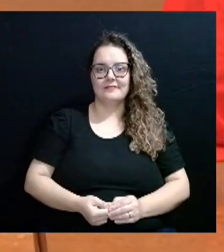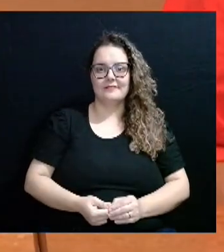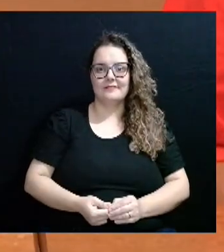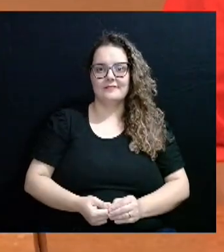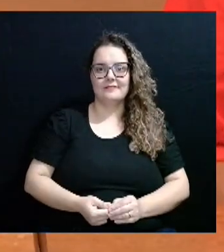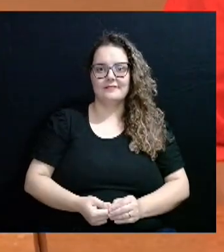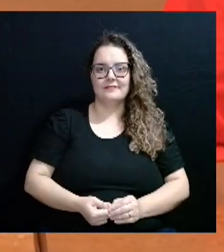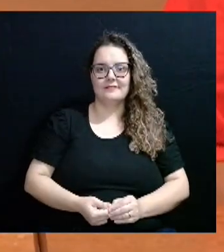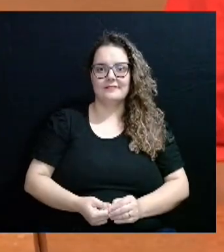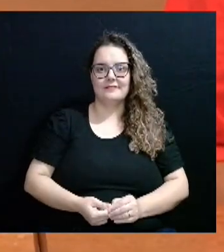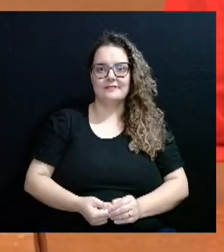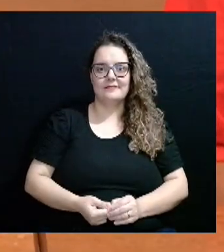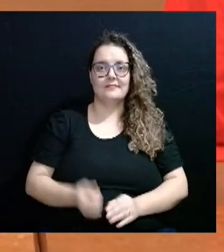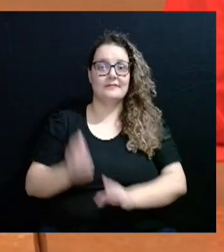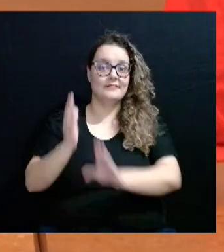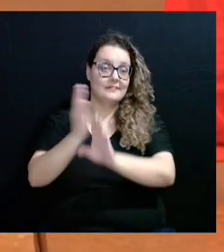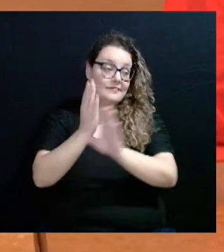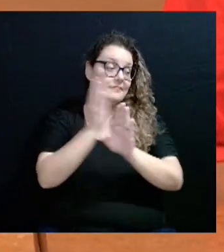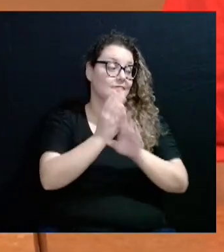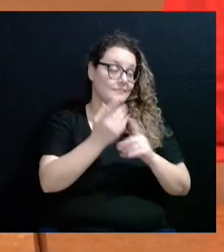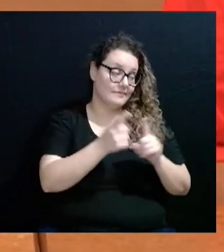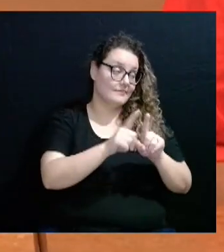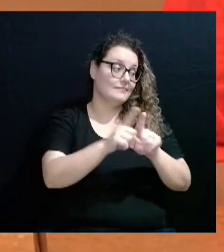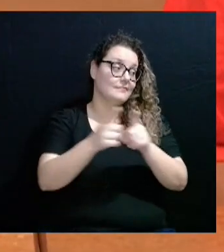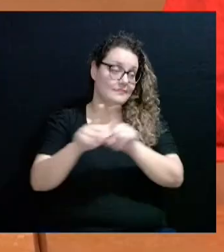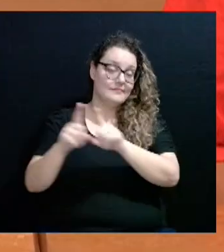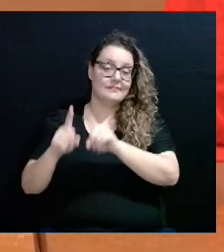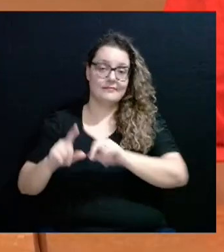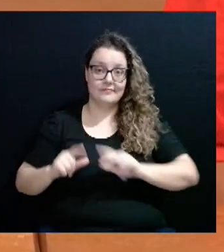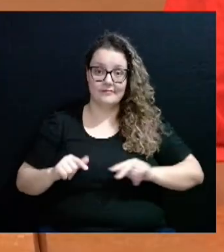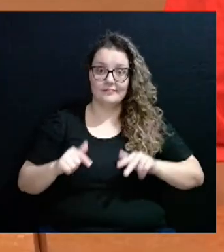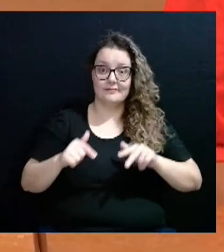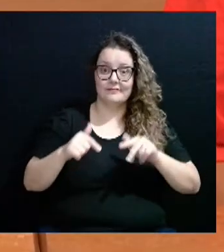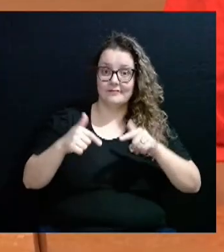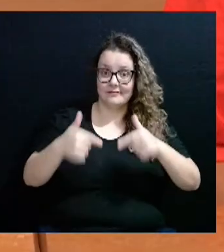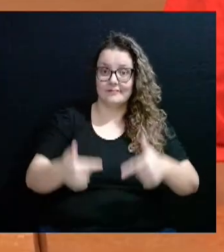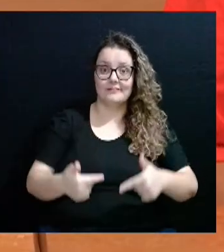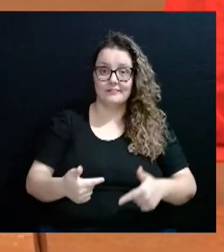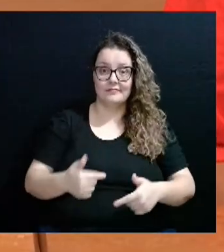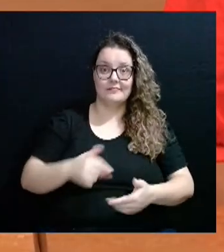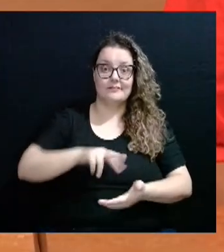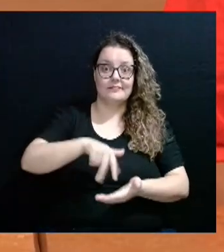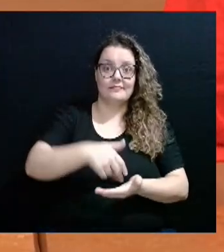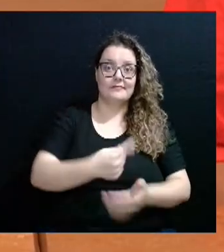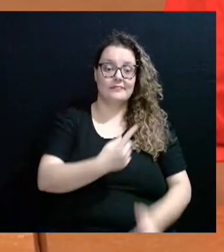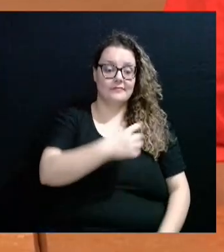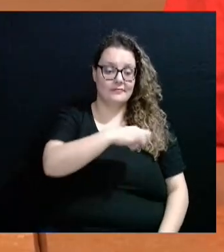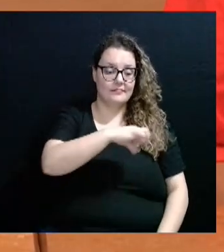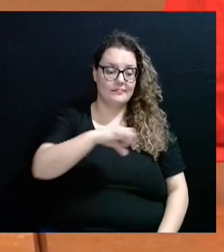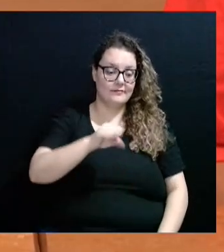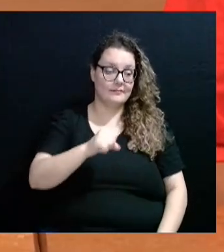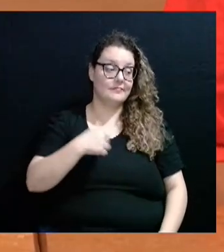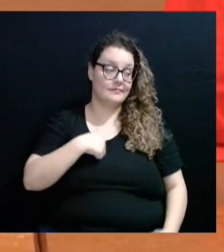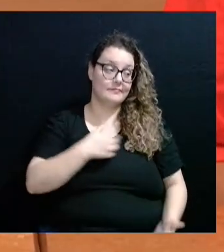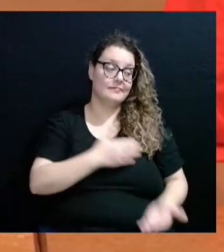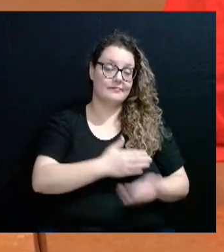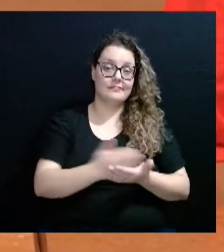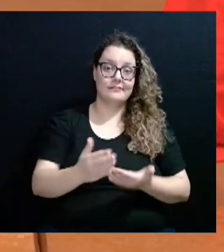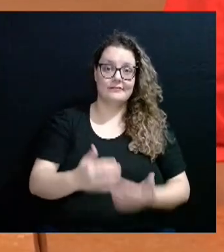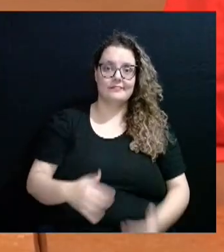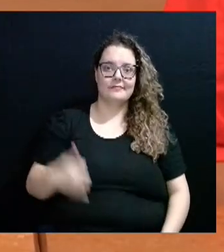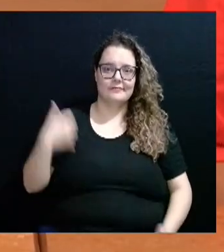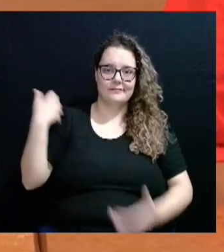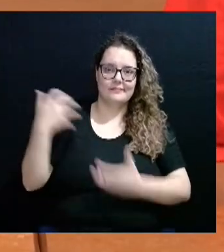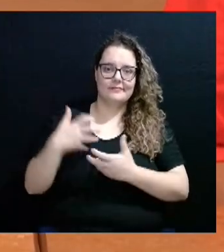companheiros de uma luta, né? Eu comecei no hip hop em 1998, então tenho uma idade avançada.